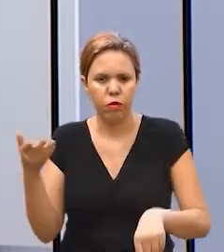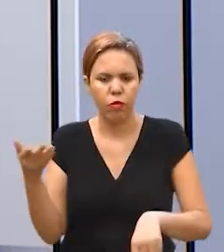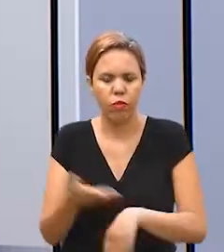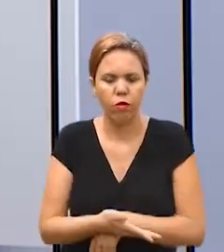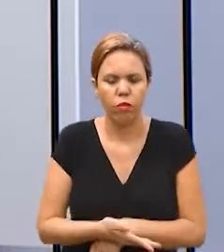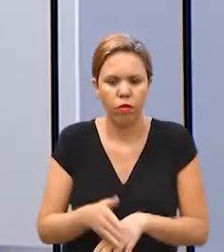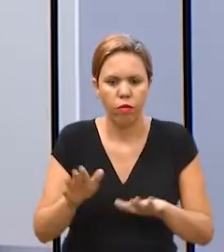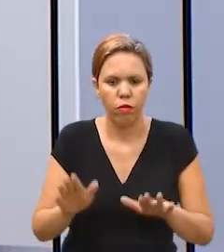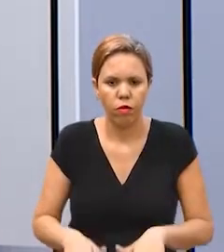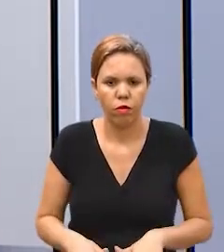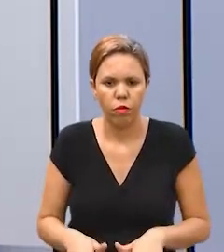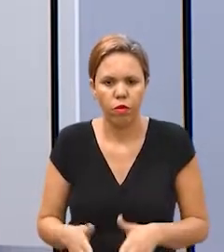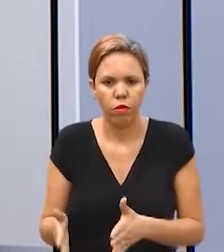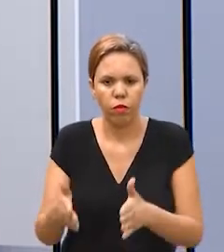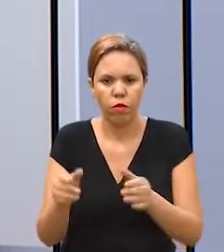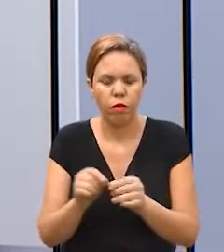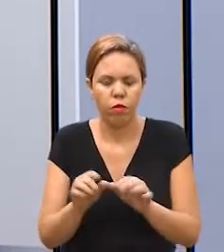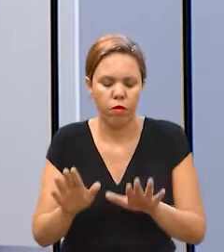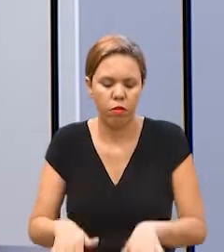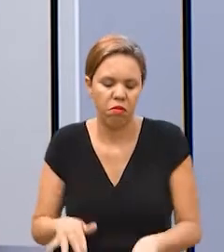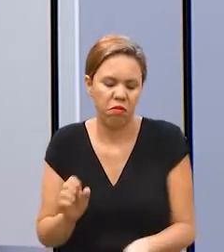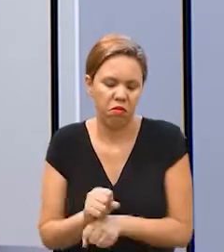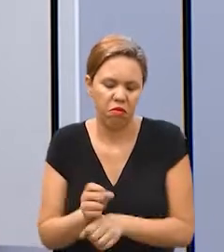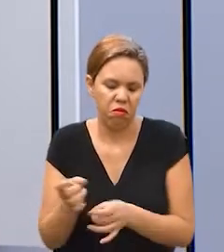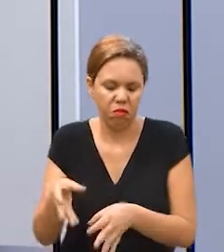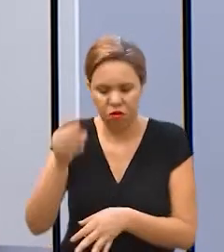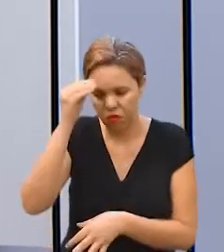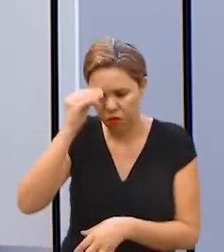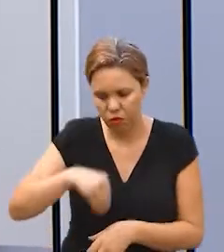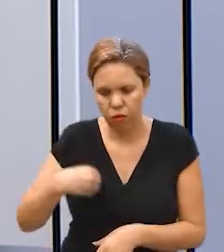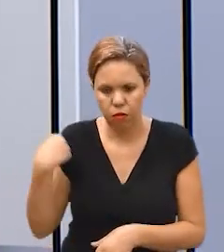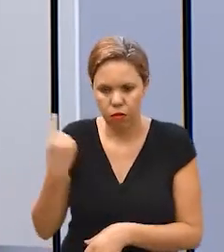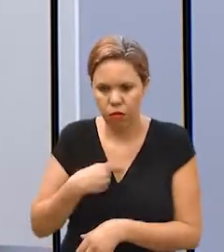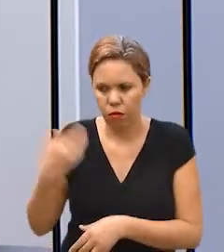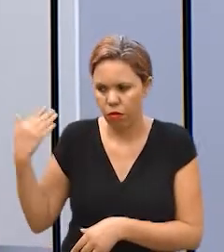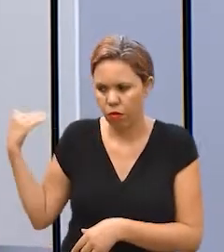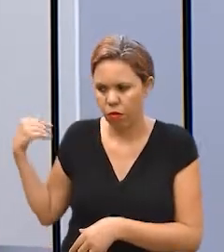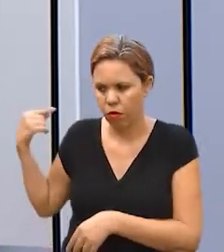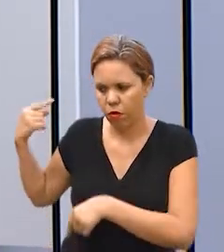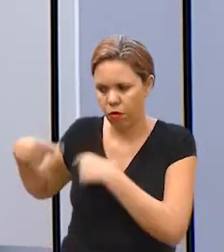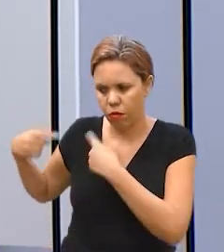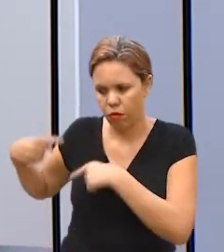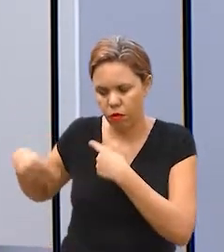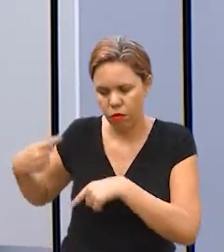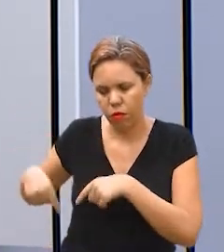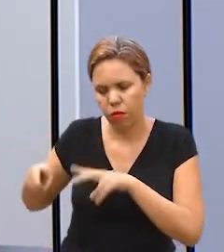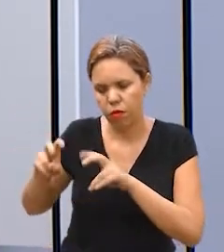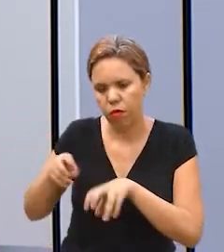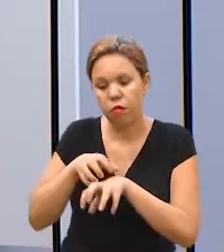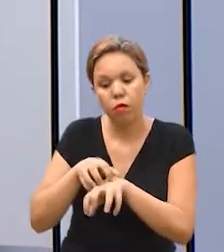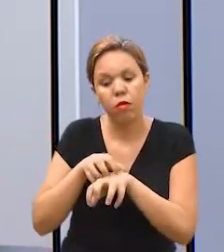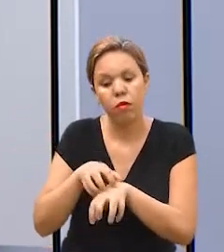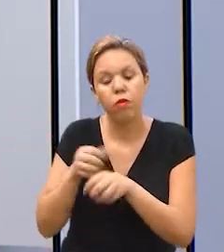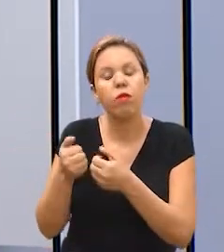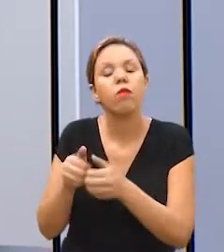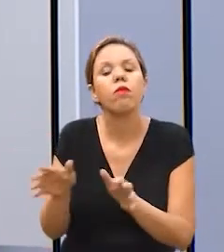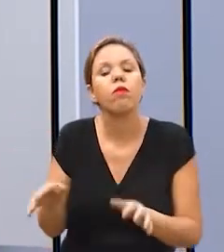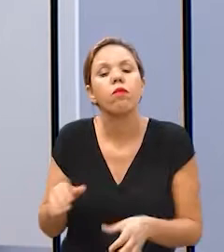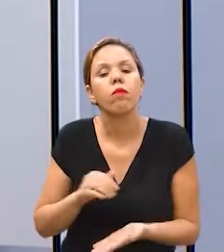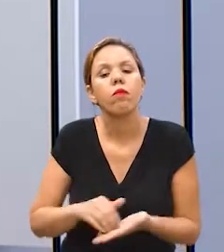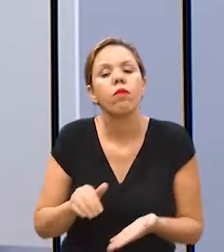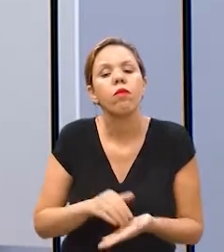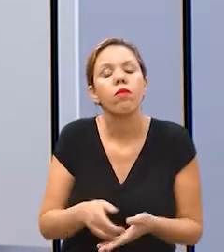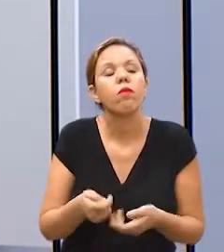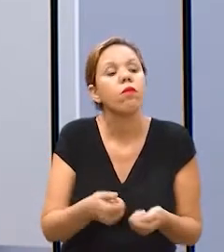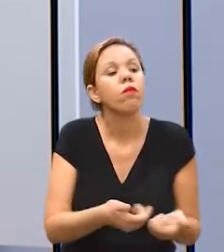no meio do caminho, né? A gente discutia, por exemplo, nessa época, a questão do transporte. A Secretaria oferece